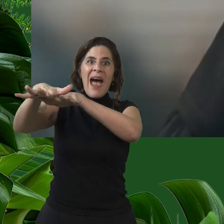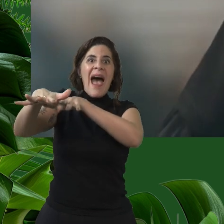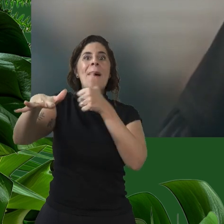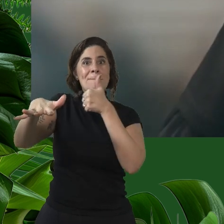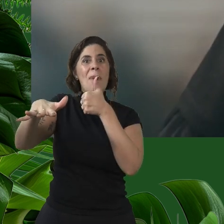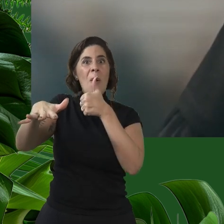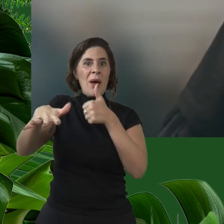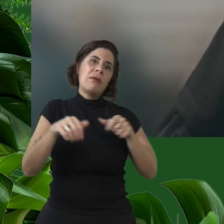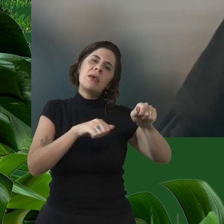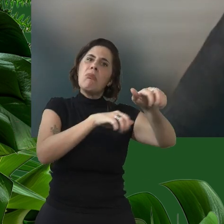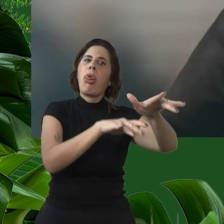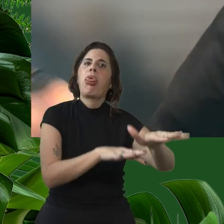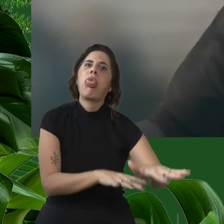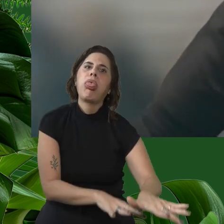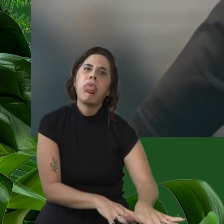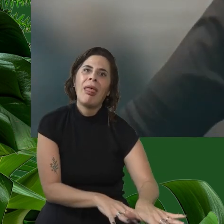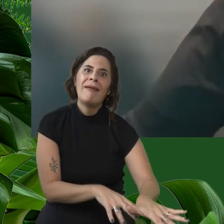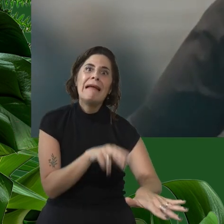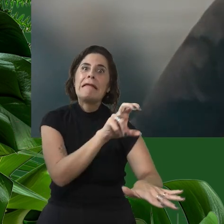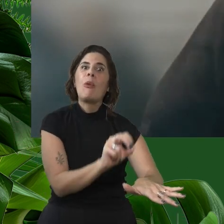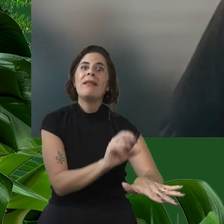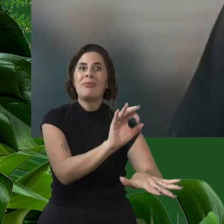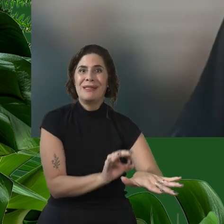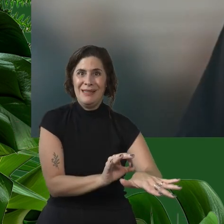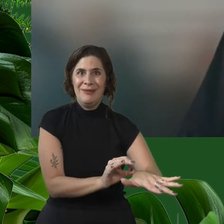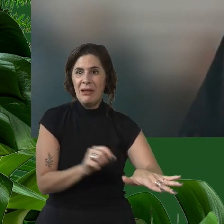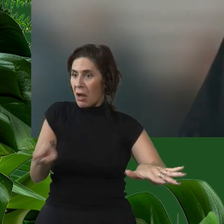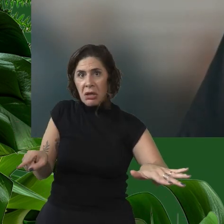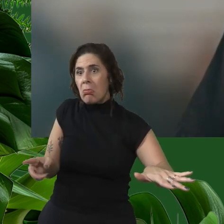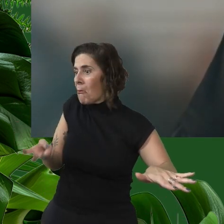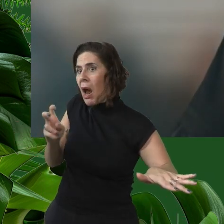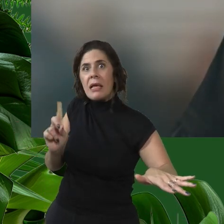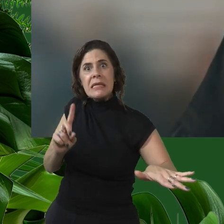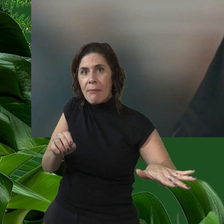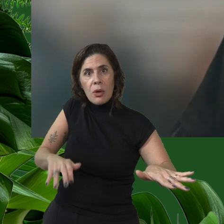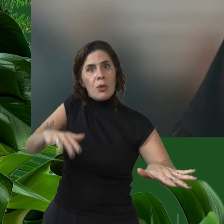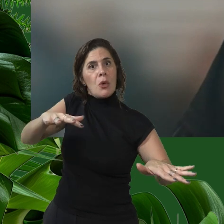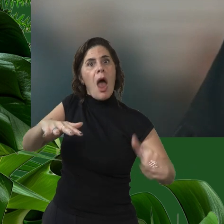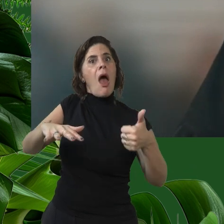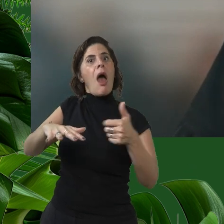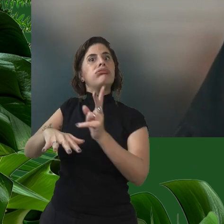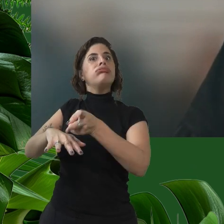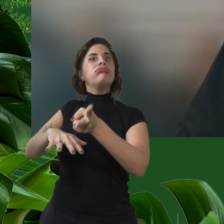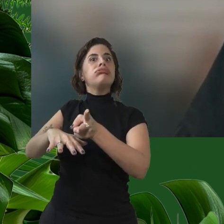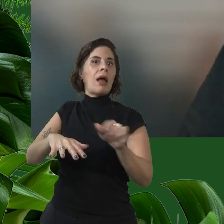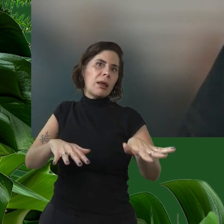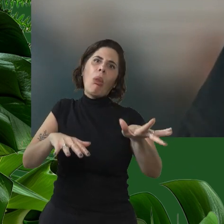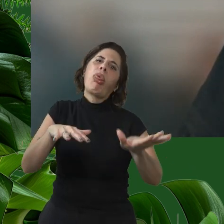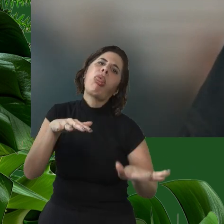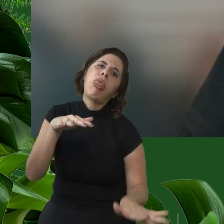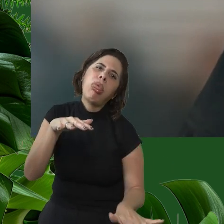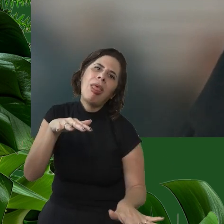diminuição quase imperceptível, enquanto que o rio de regiões degradadas mostrou ali uma redução de 50% do seu volume,